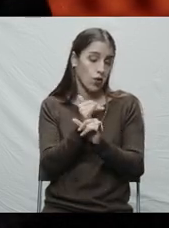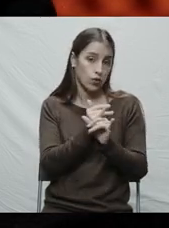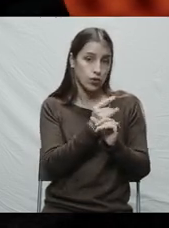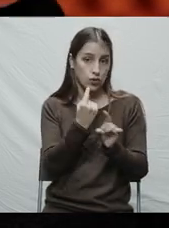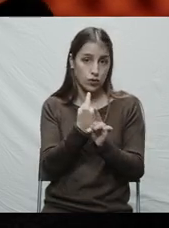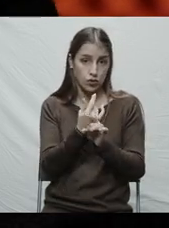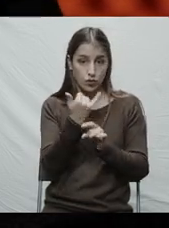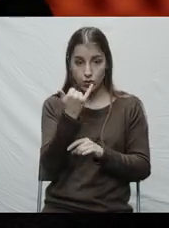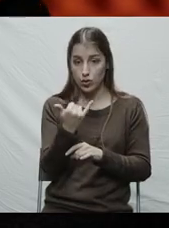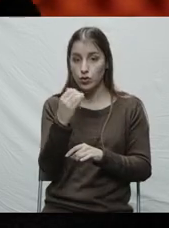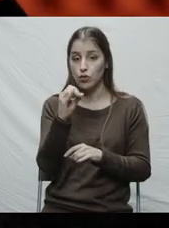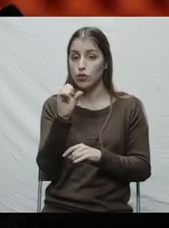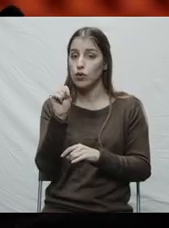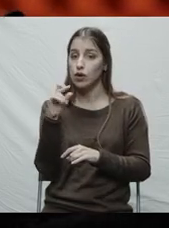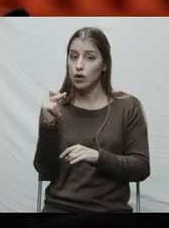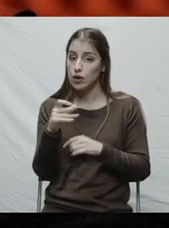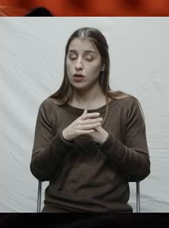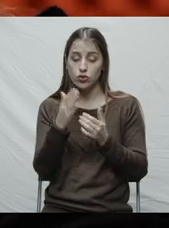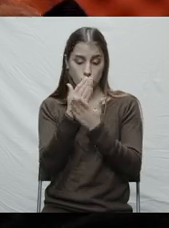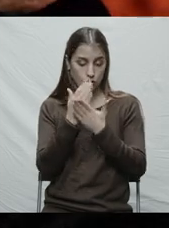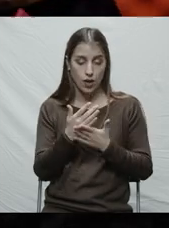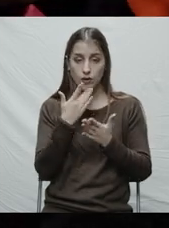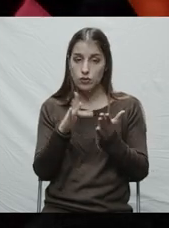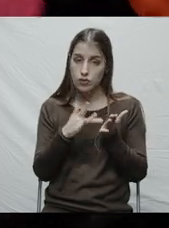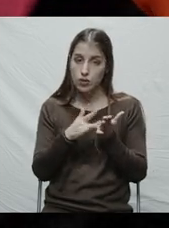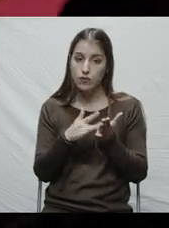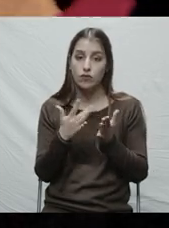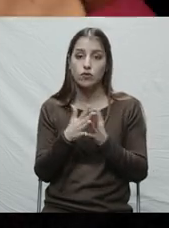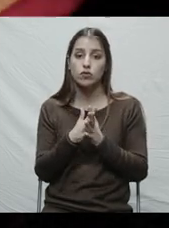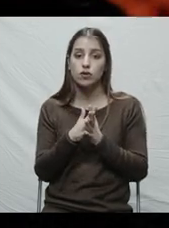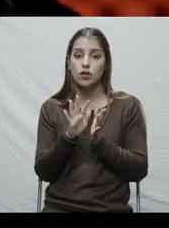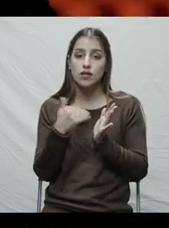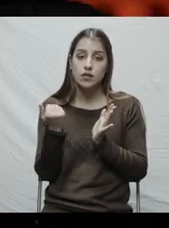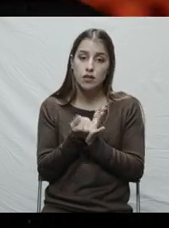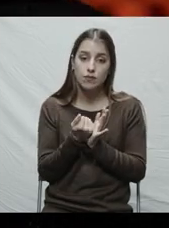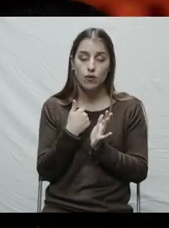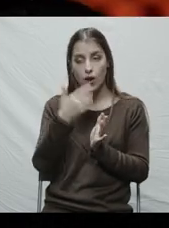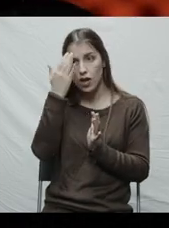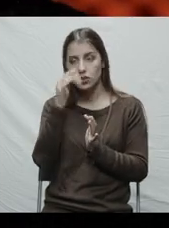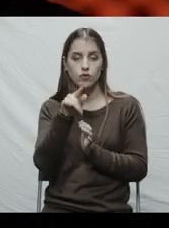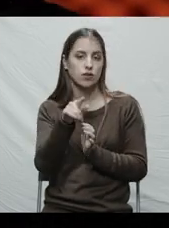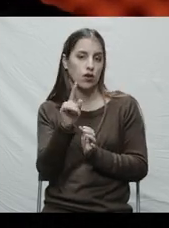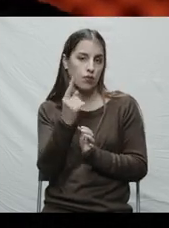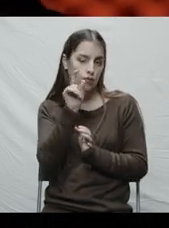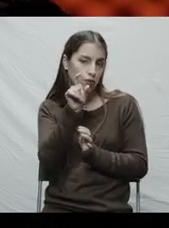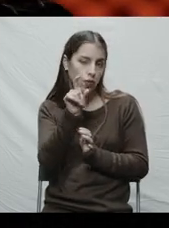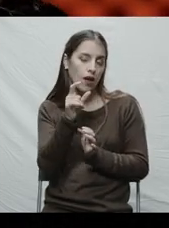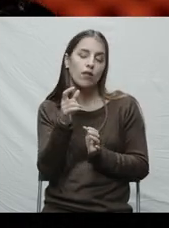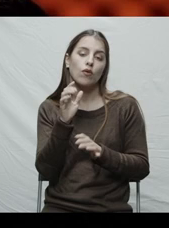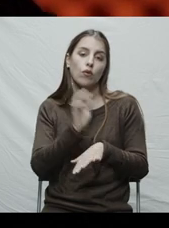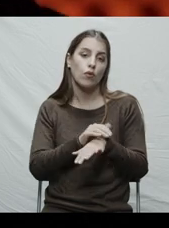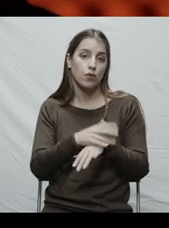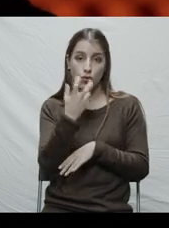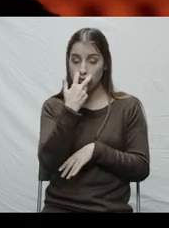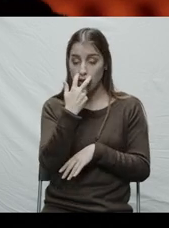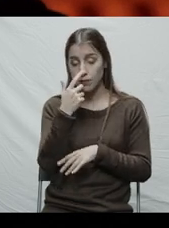de yoga, que é estudar os livros que fundaram o yoga. Ou seja, sempre. E acho que isso é um bocadinho marcado pela minha